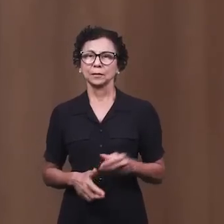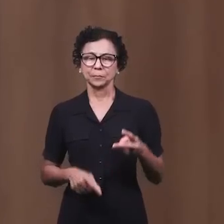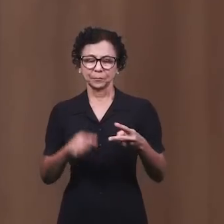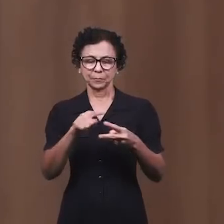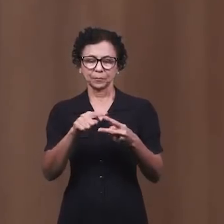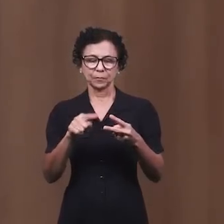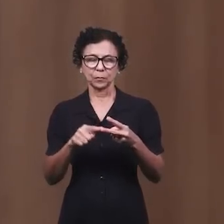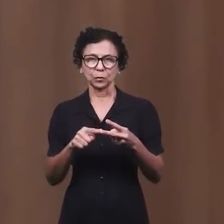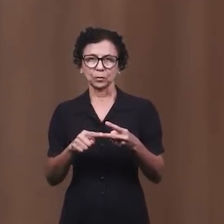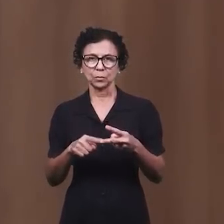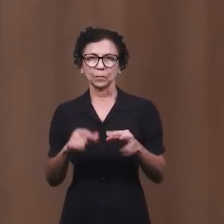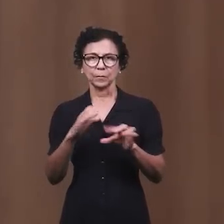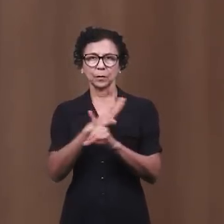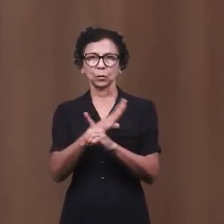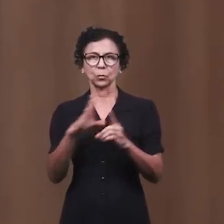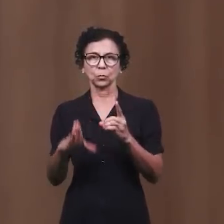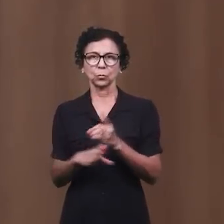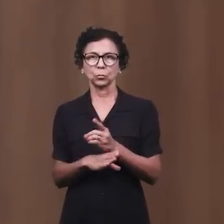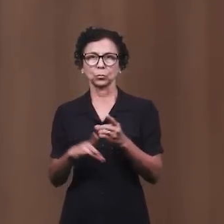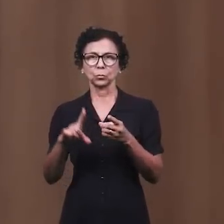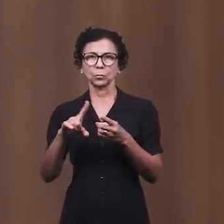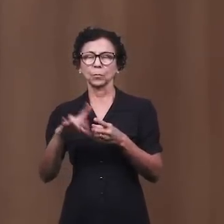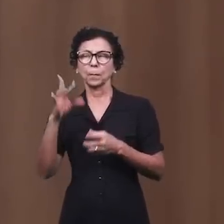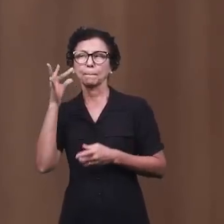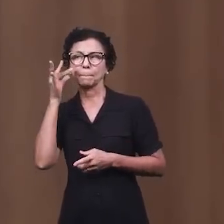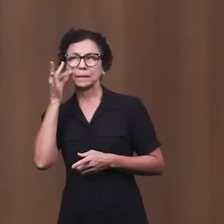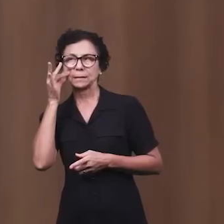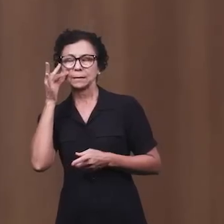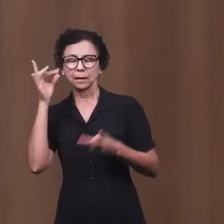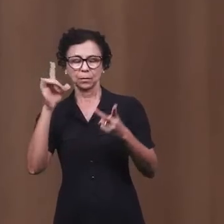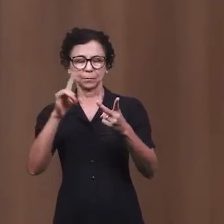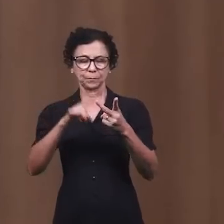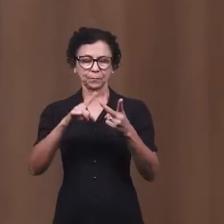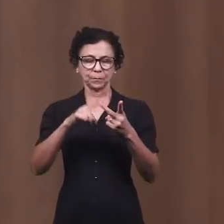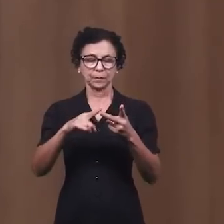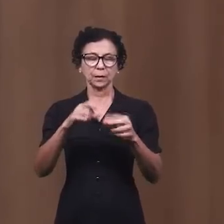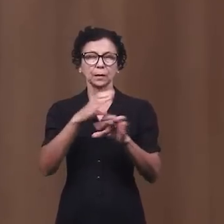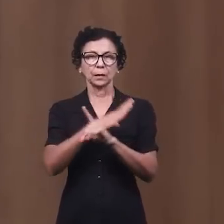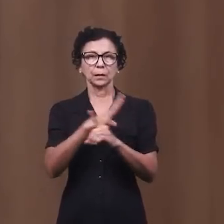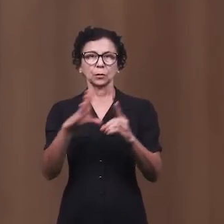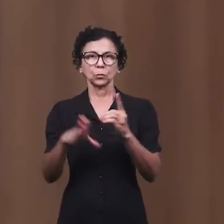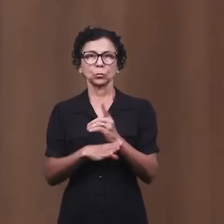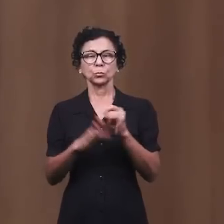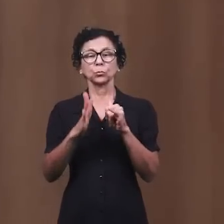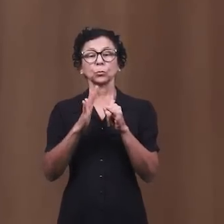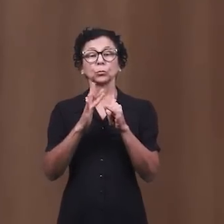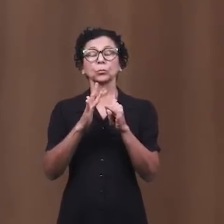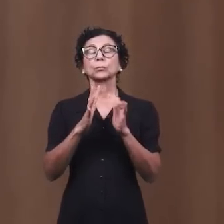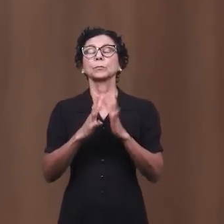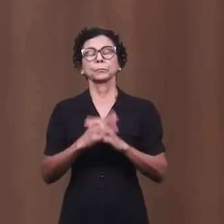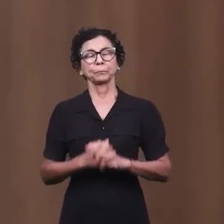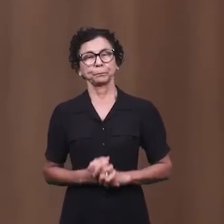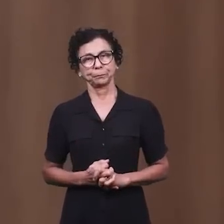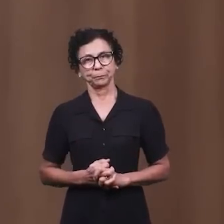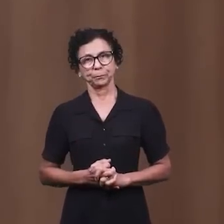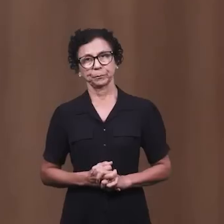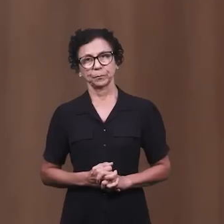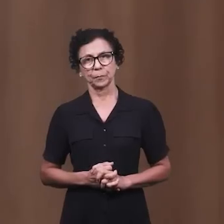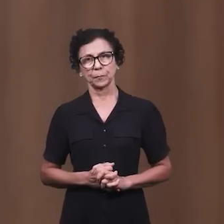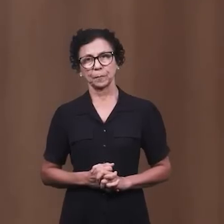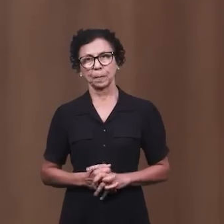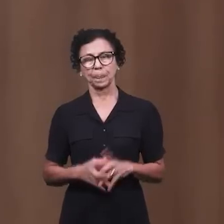YouTube. Aí você diz assim, qual a diferença? É culto, tudo bem. O